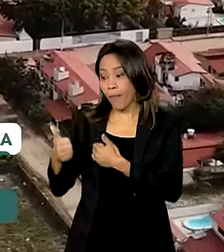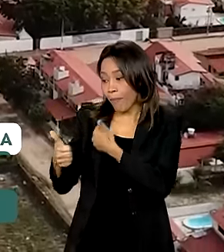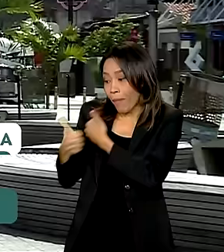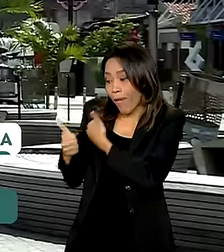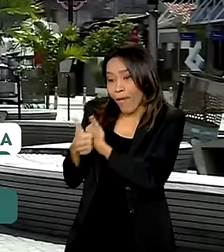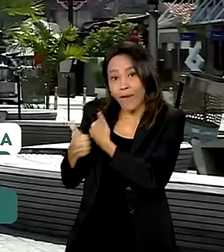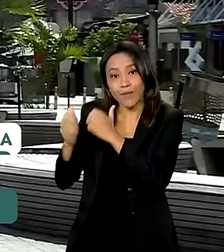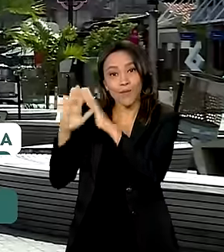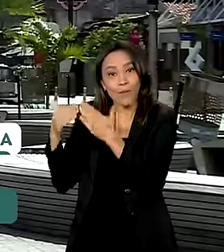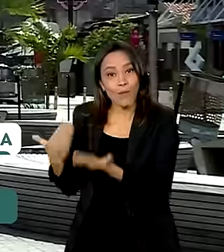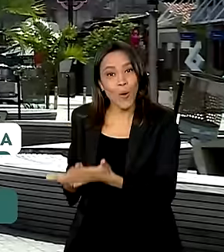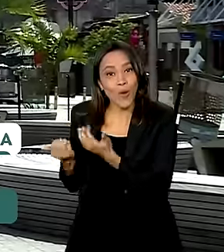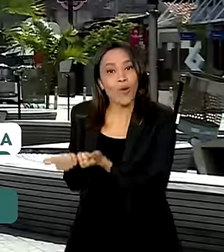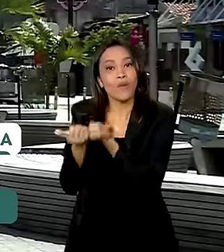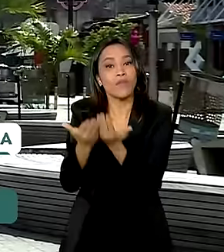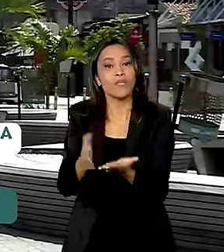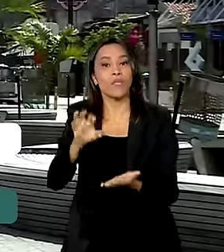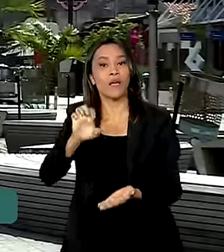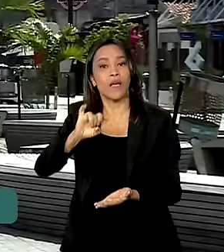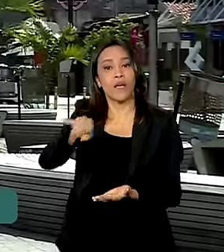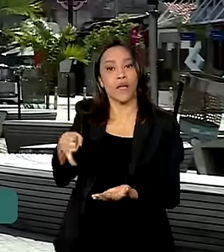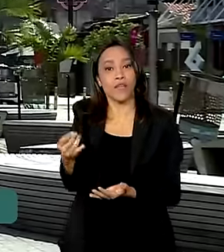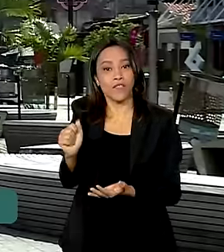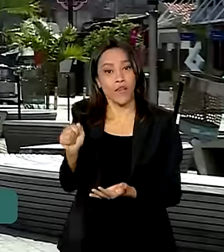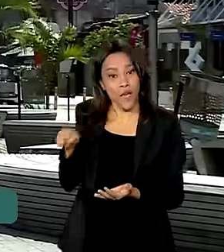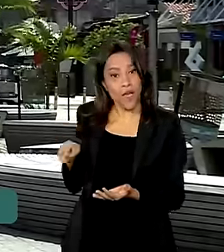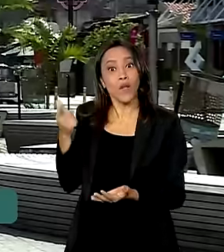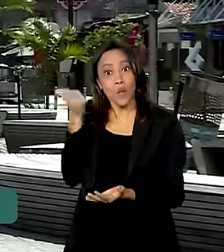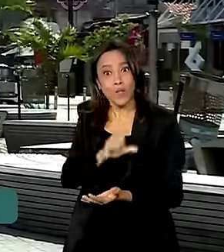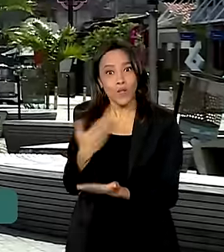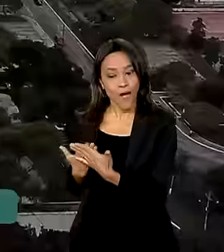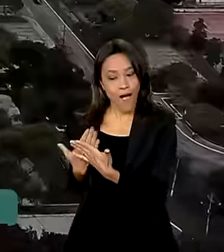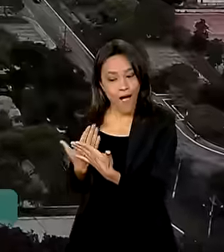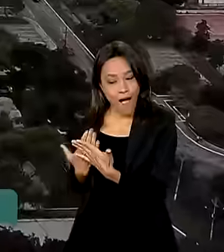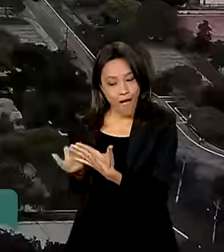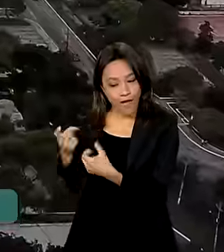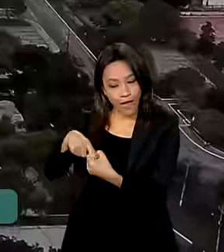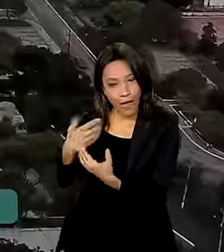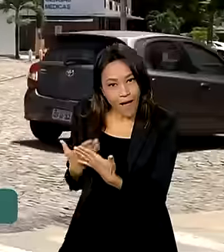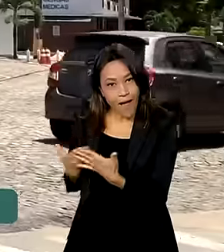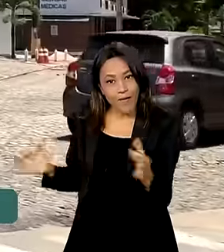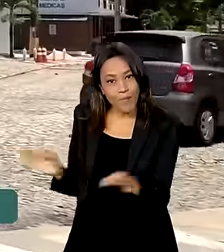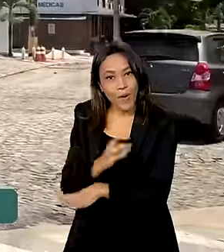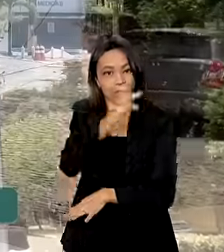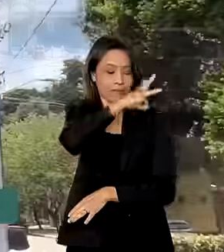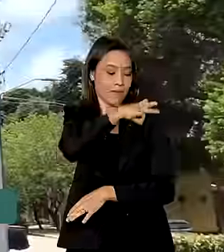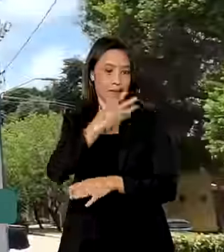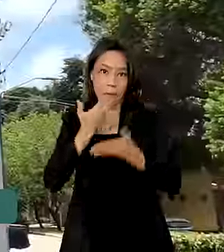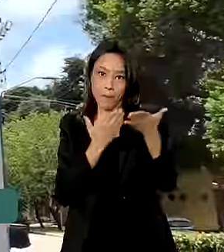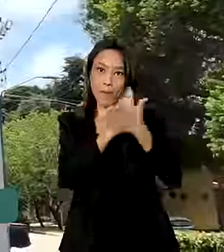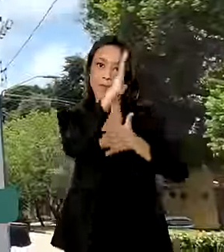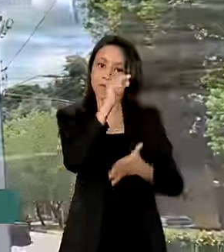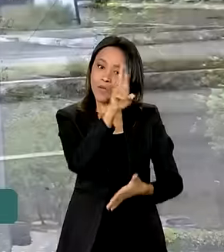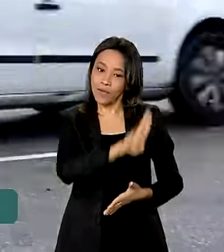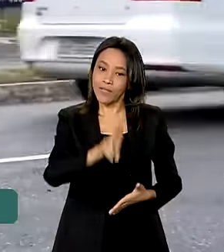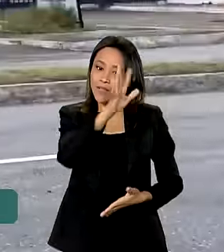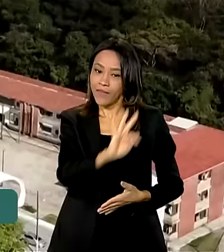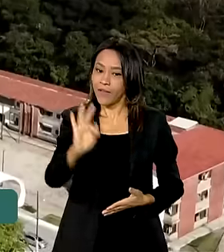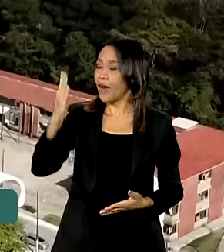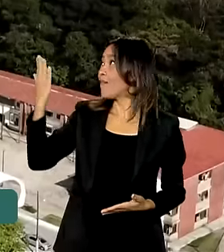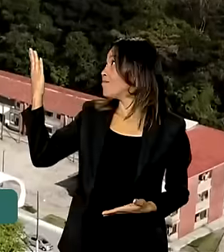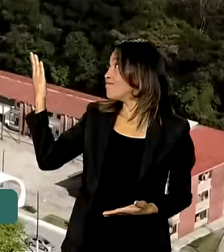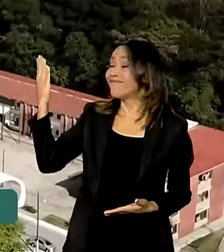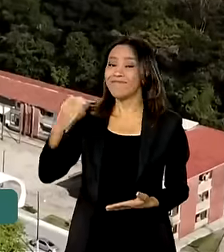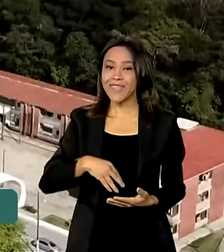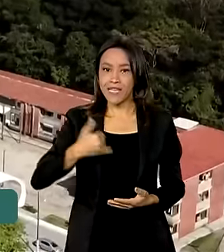oferecia educação de jovens e adultos. Nela, concluiu o ensino médio e agora passou na Federal da Paraíba. Aos